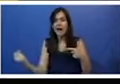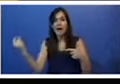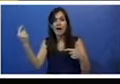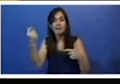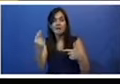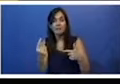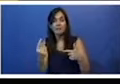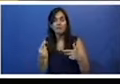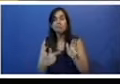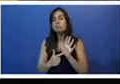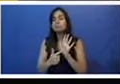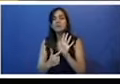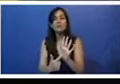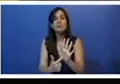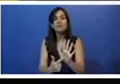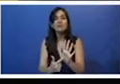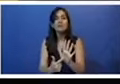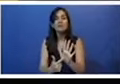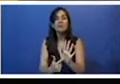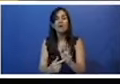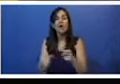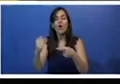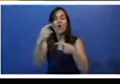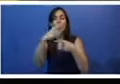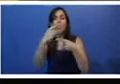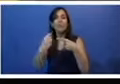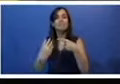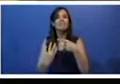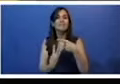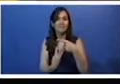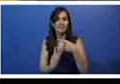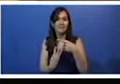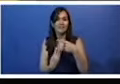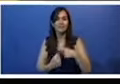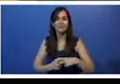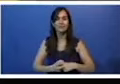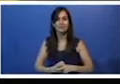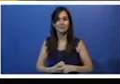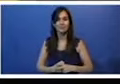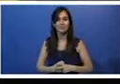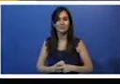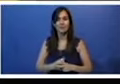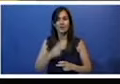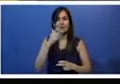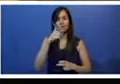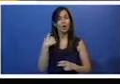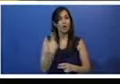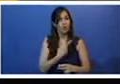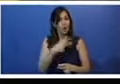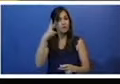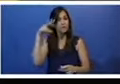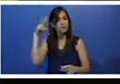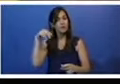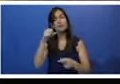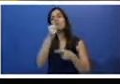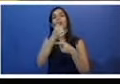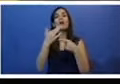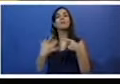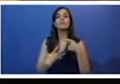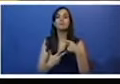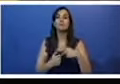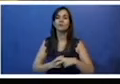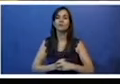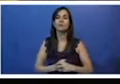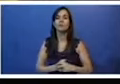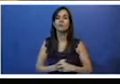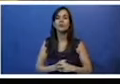representa 1/3 uma parte de três Relembrando fração e